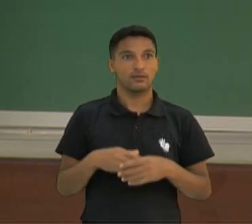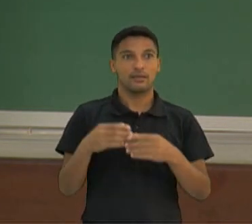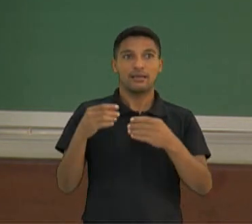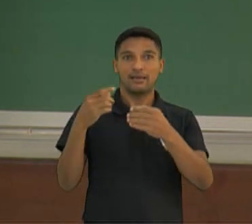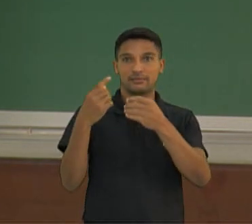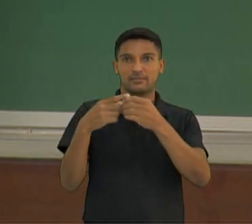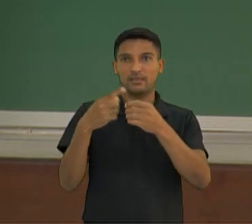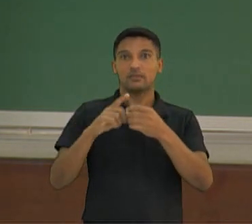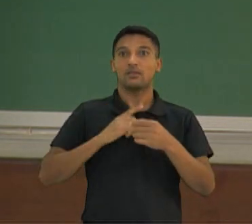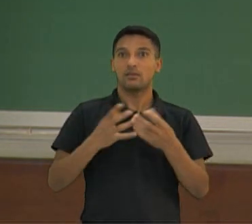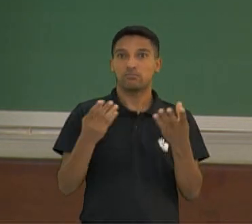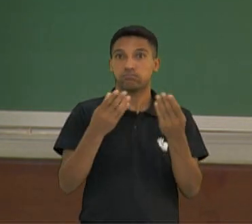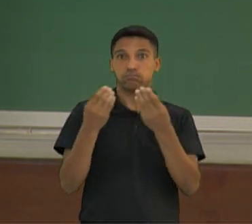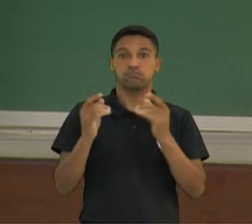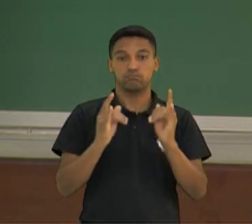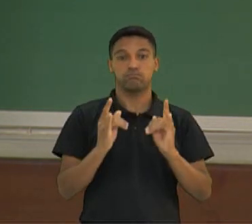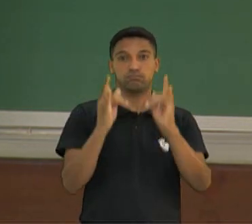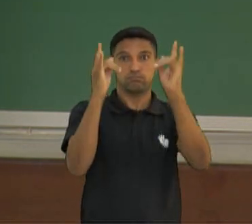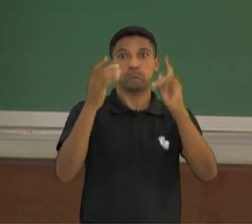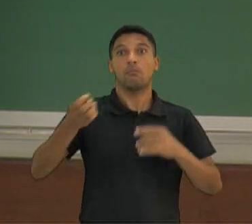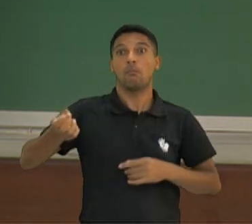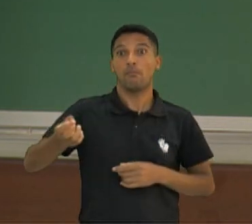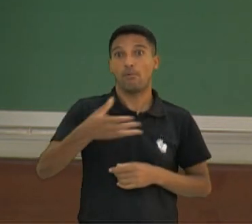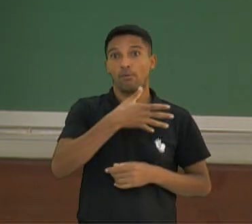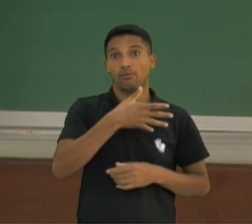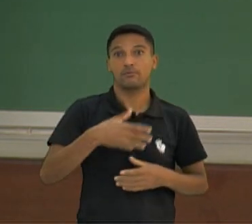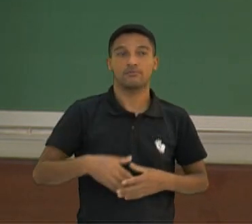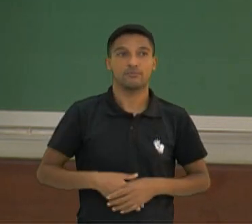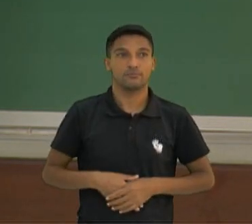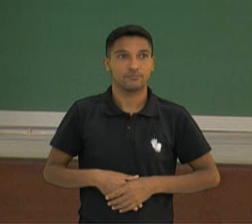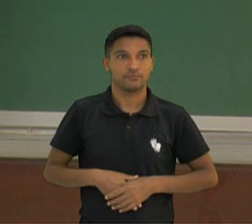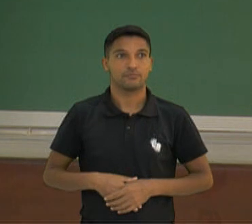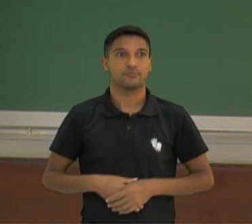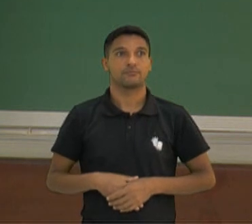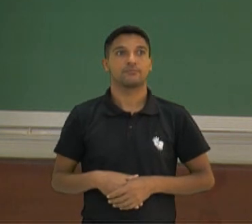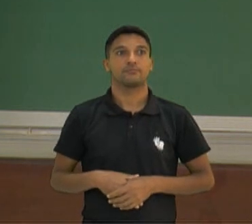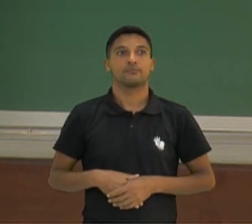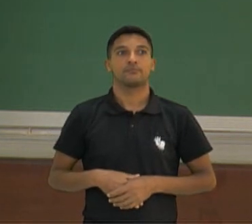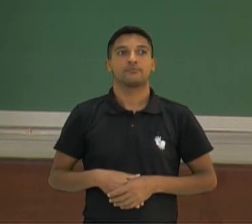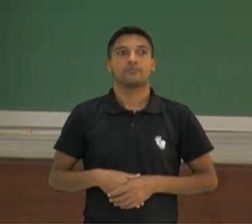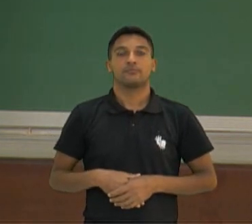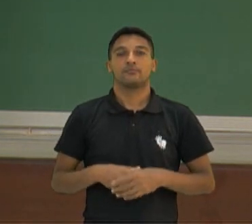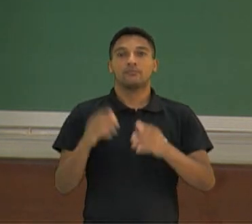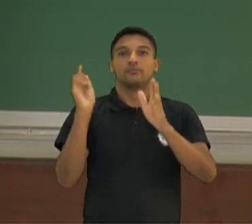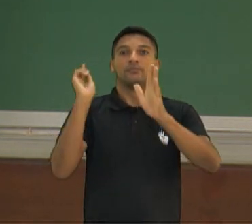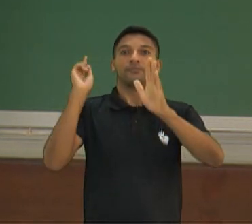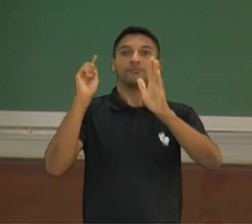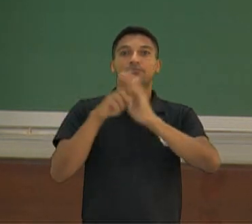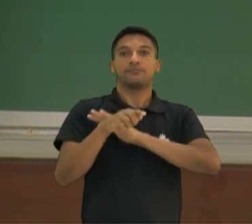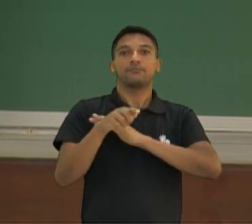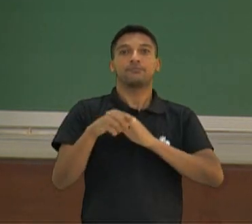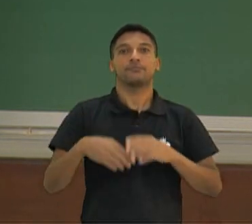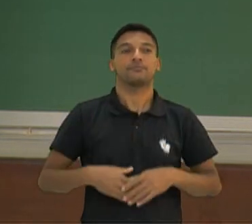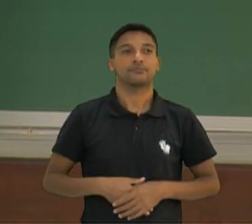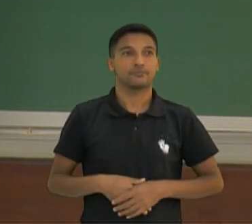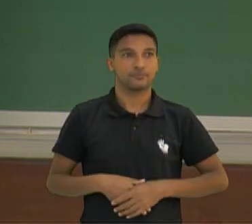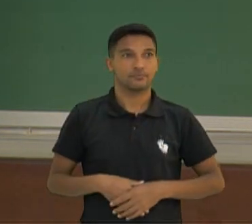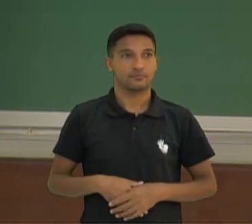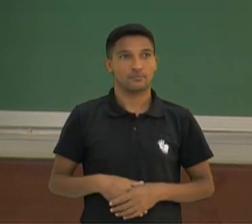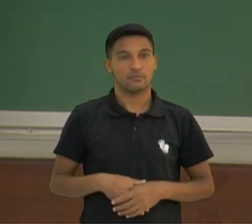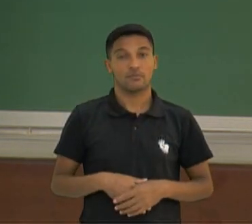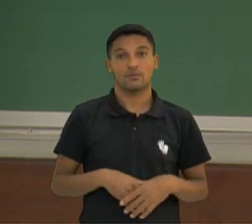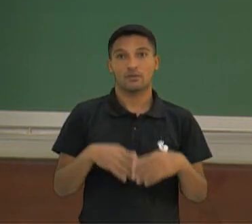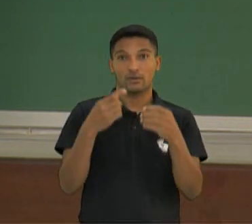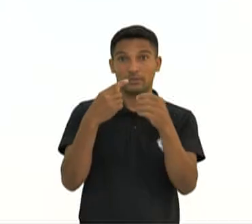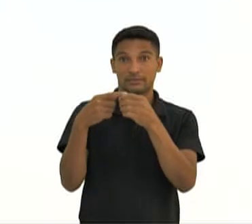de prédios modernos. Vamos lá, nosso terceiro quiz. Cidade onde se